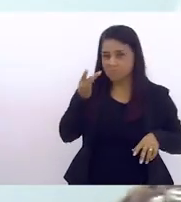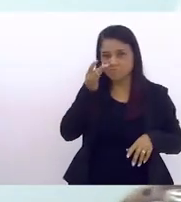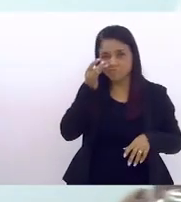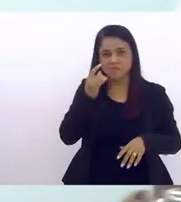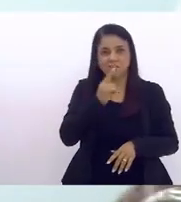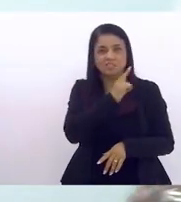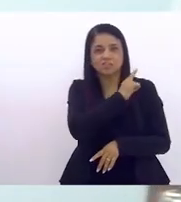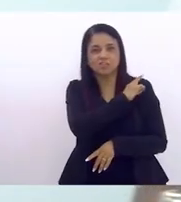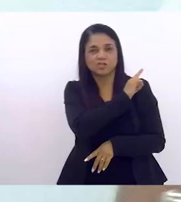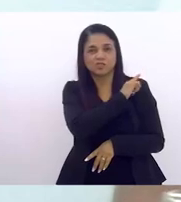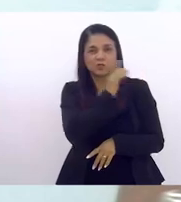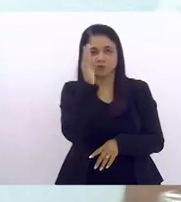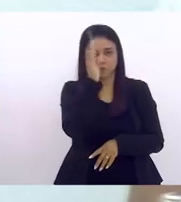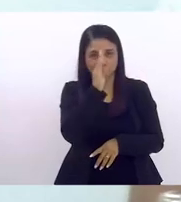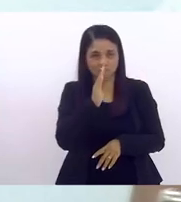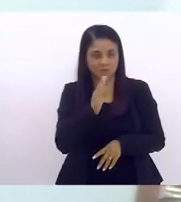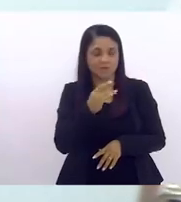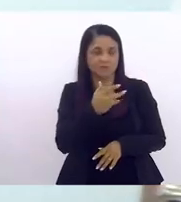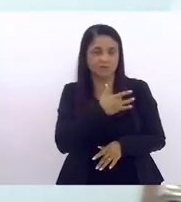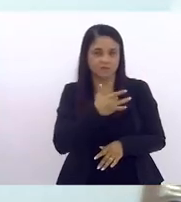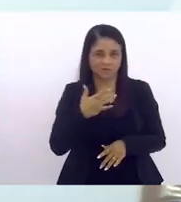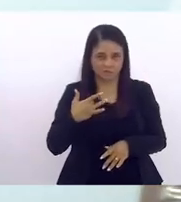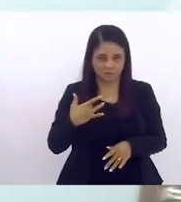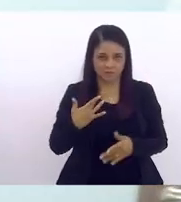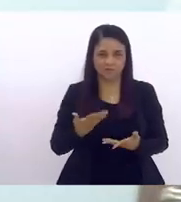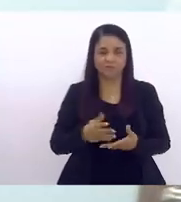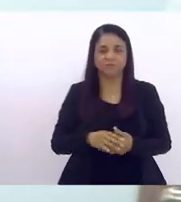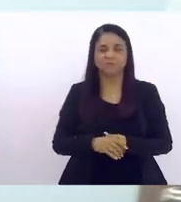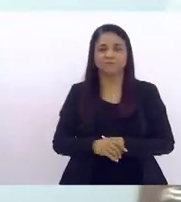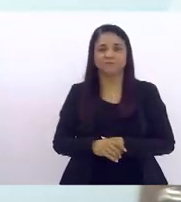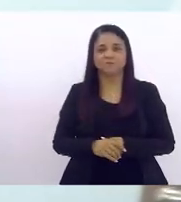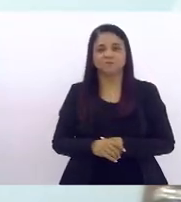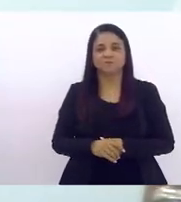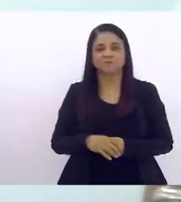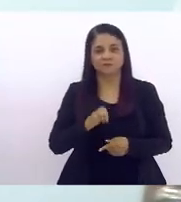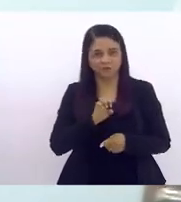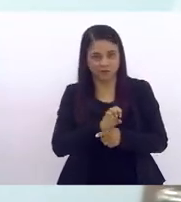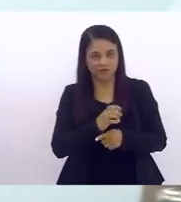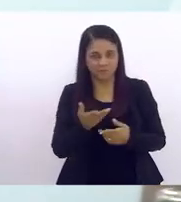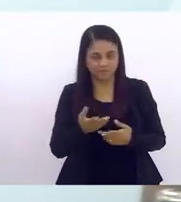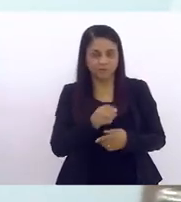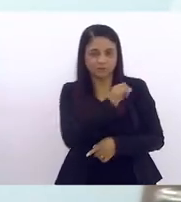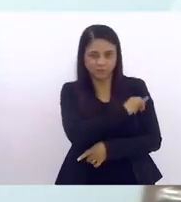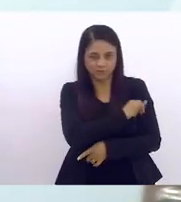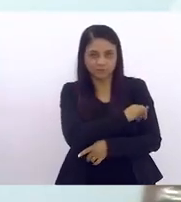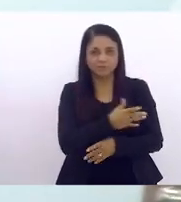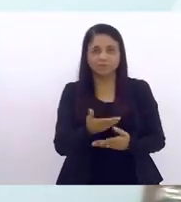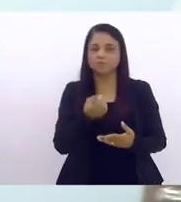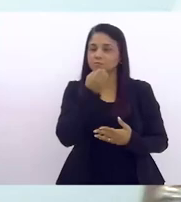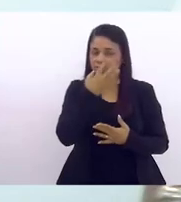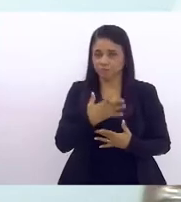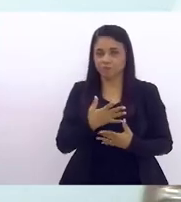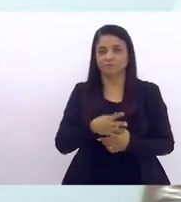gestão nacional da saúde, e isso para nós é um grande alento. Bem,